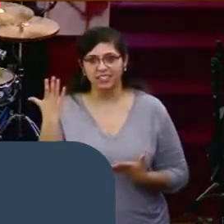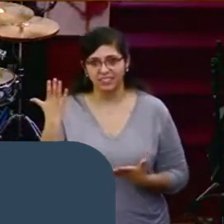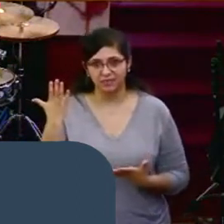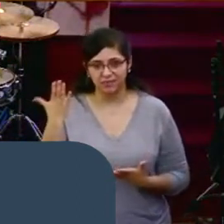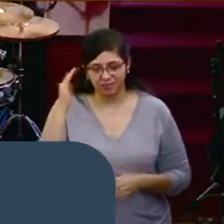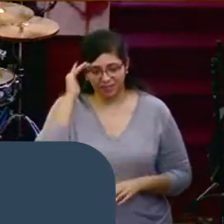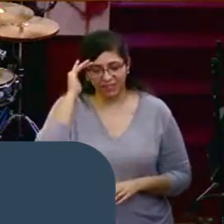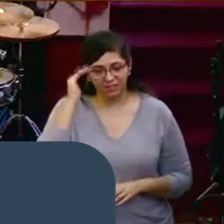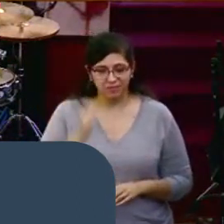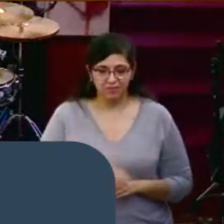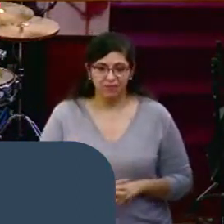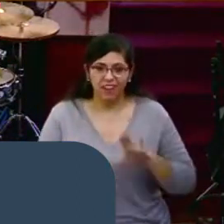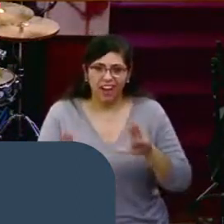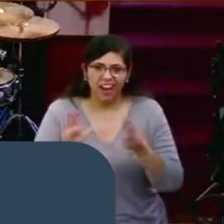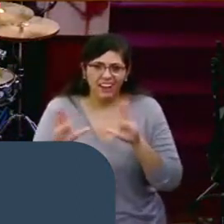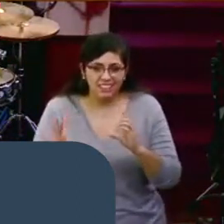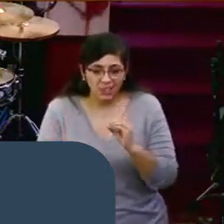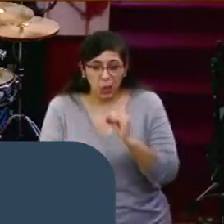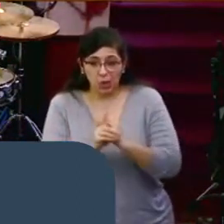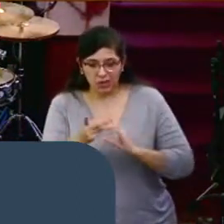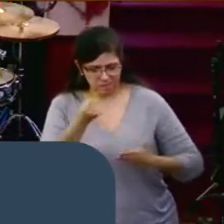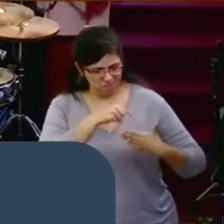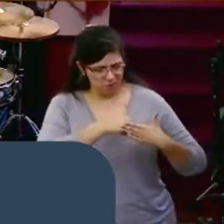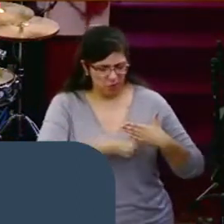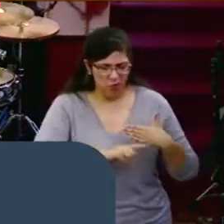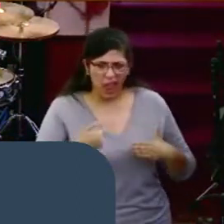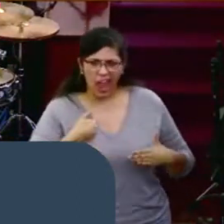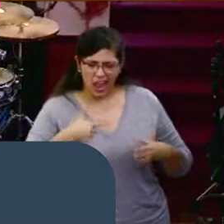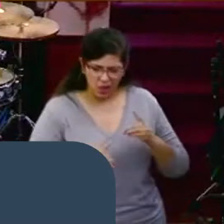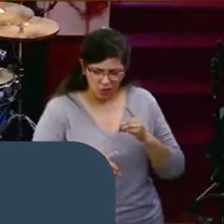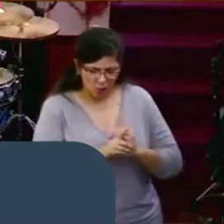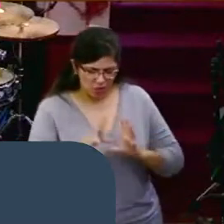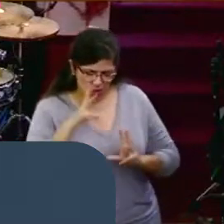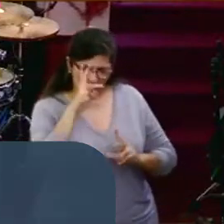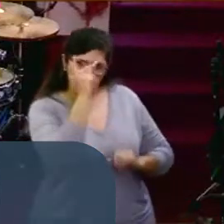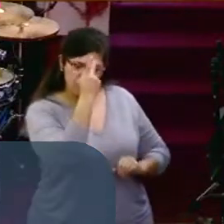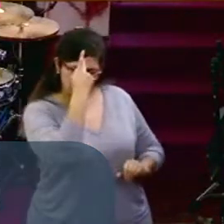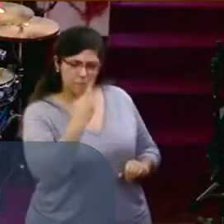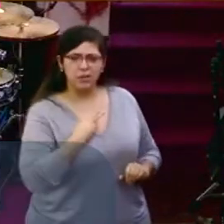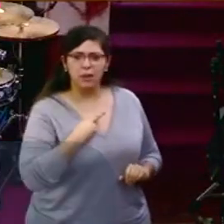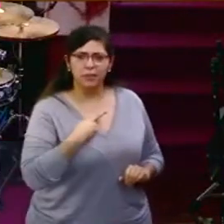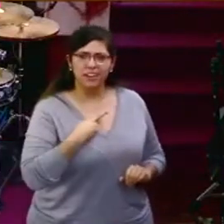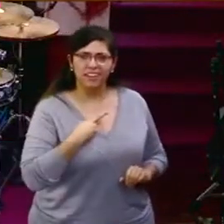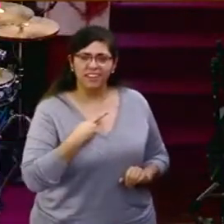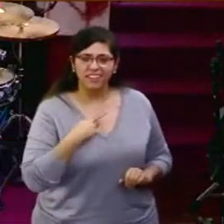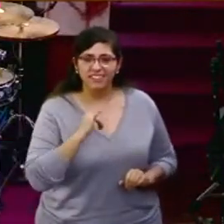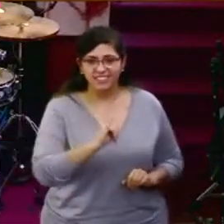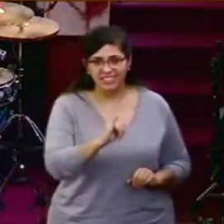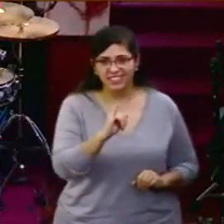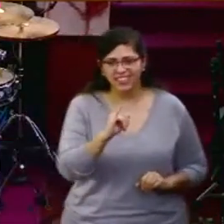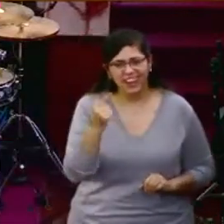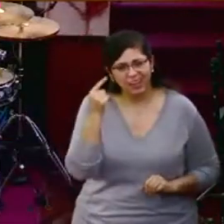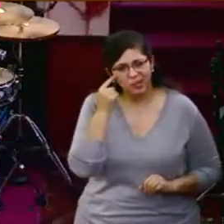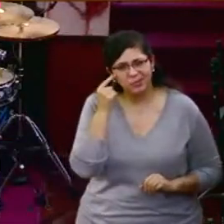o encontrando dentro de nós dizendo não eu tenho essa força eu tenho essa força mas eu faria essa pergunta será que a gente